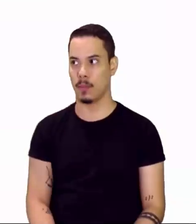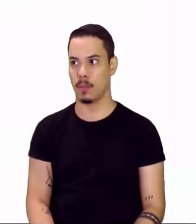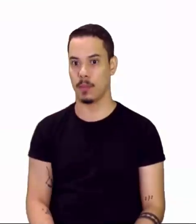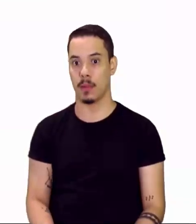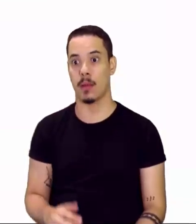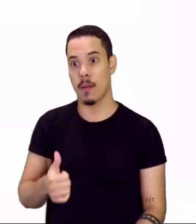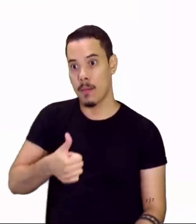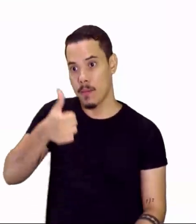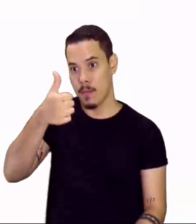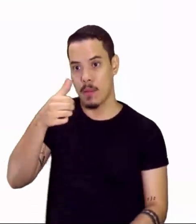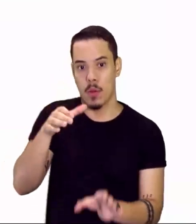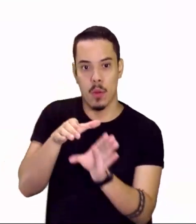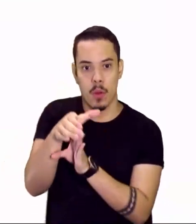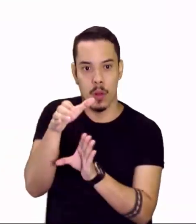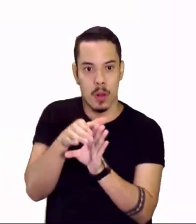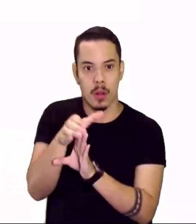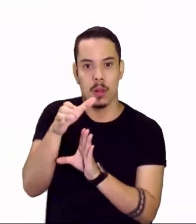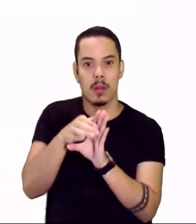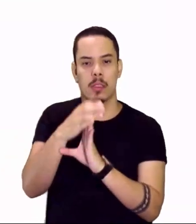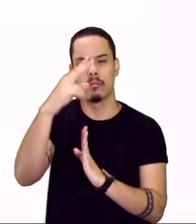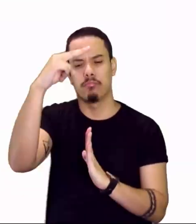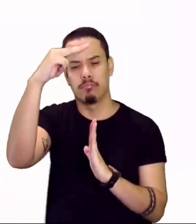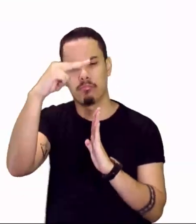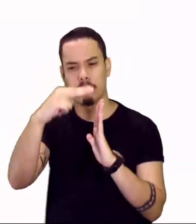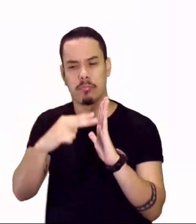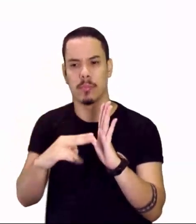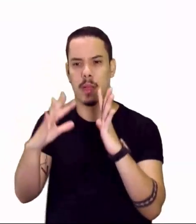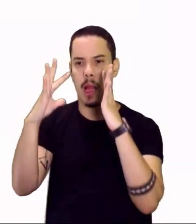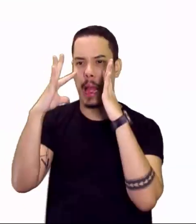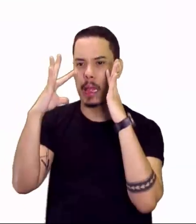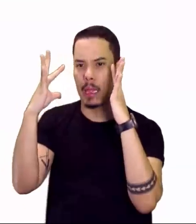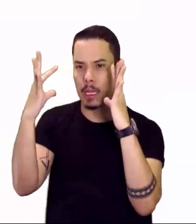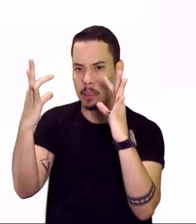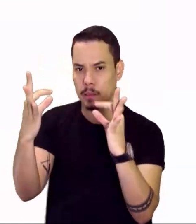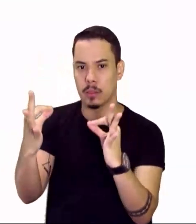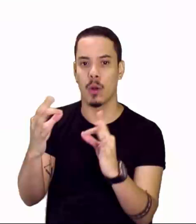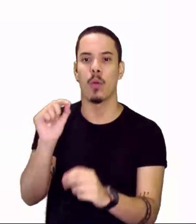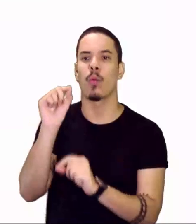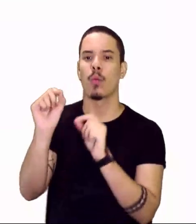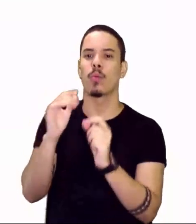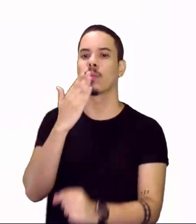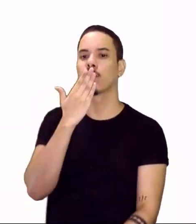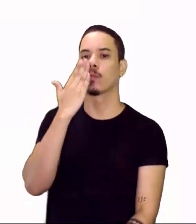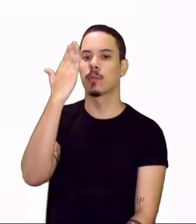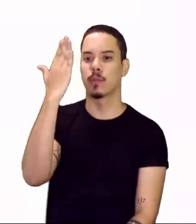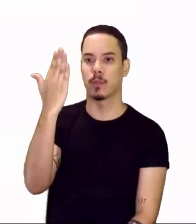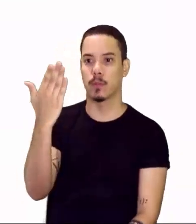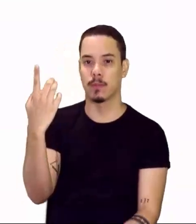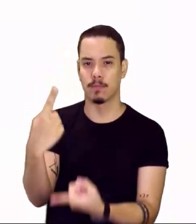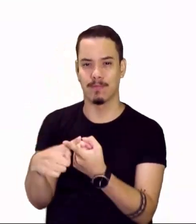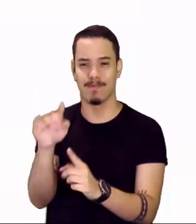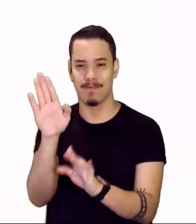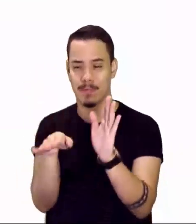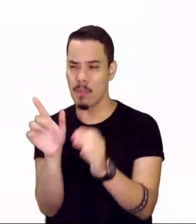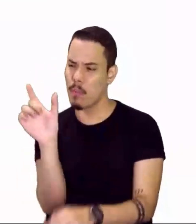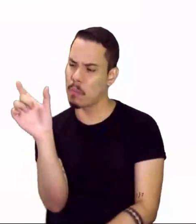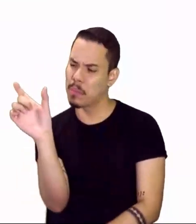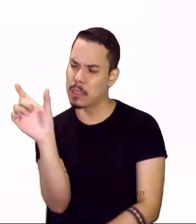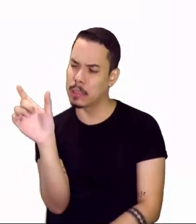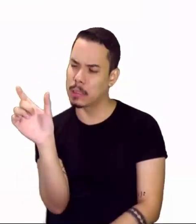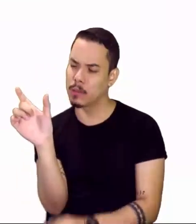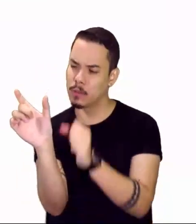orienta você. Leia com muita atenção o enunciado, porque às vezes uma simples palavra